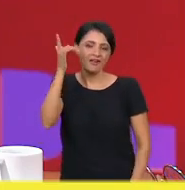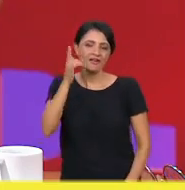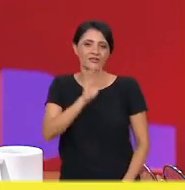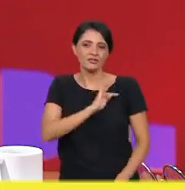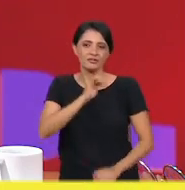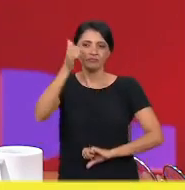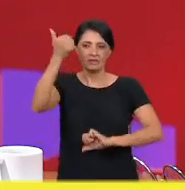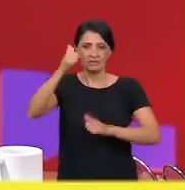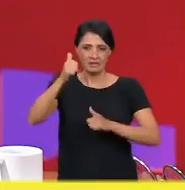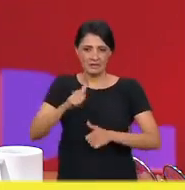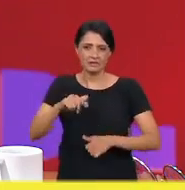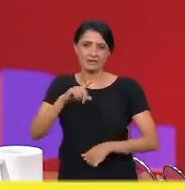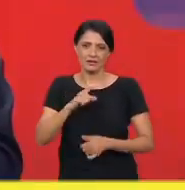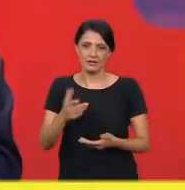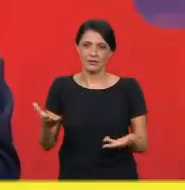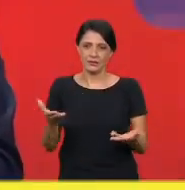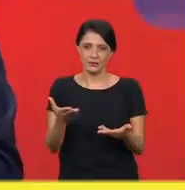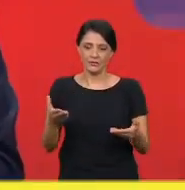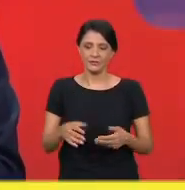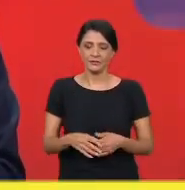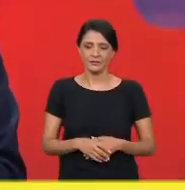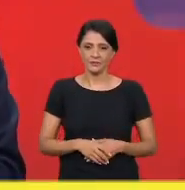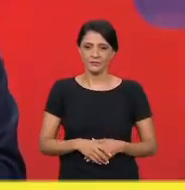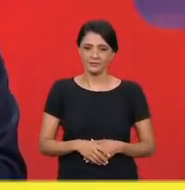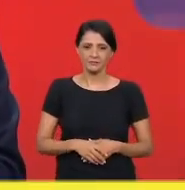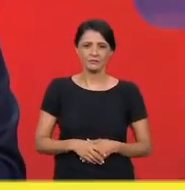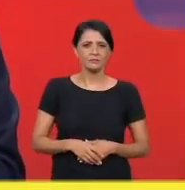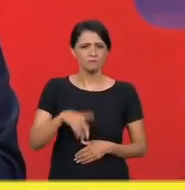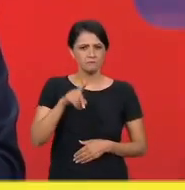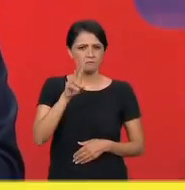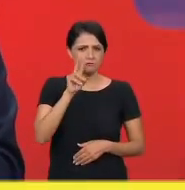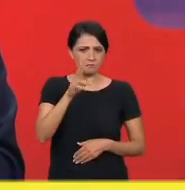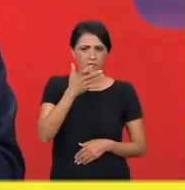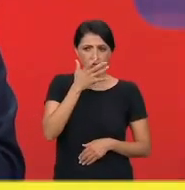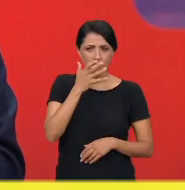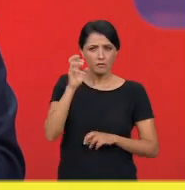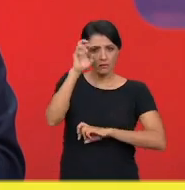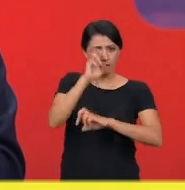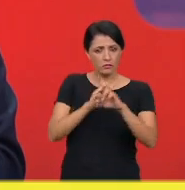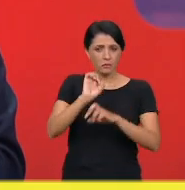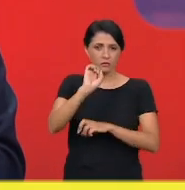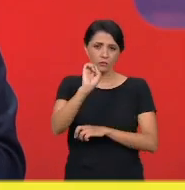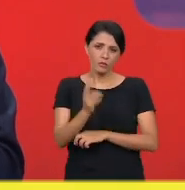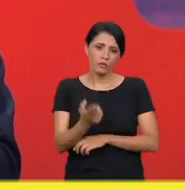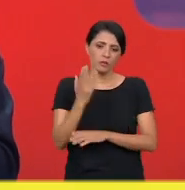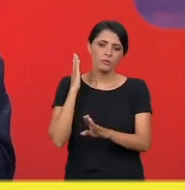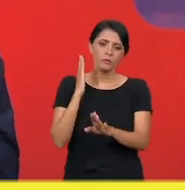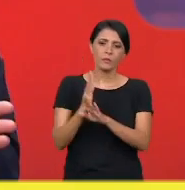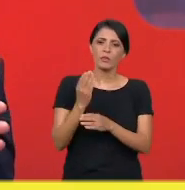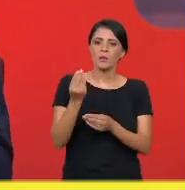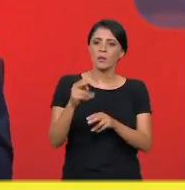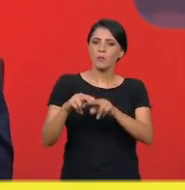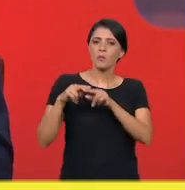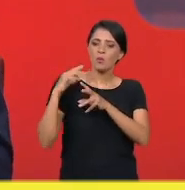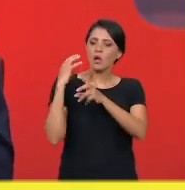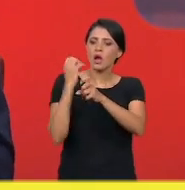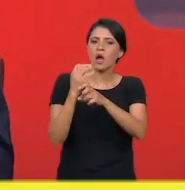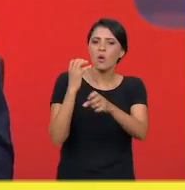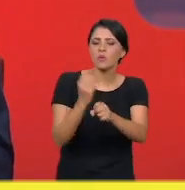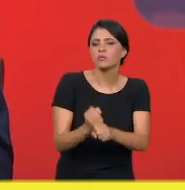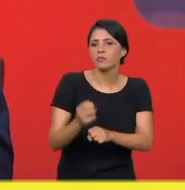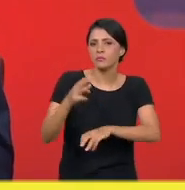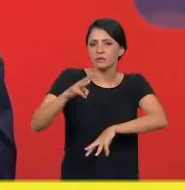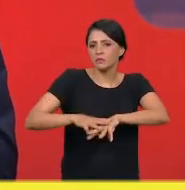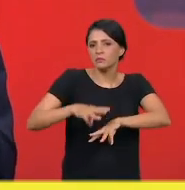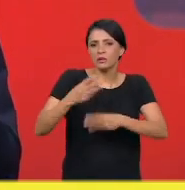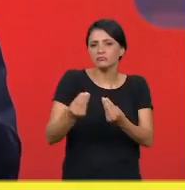de análise de dados que nós temos hoje. Isso é observável ou isso é descoberto por cálculo matemático, por exemplo?